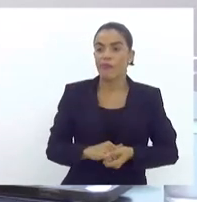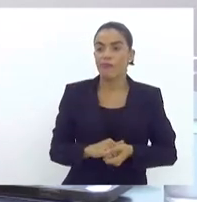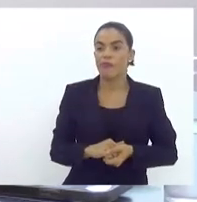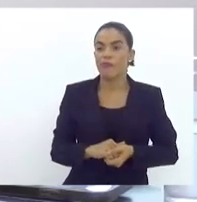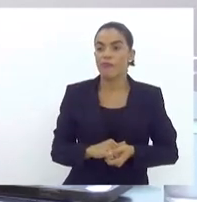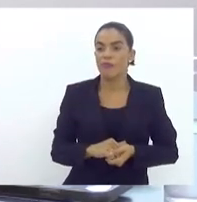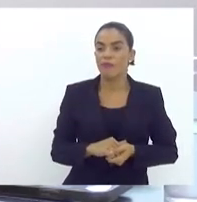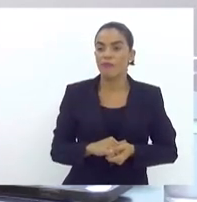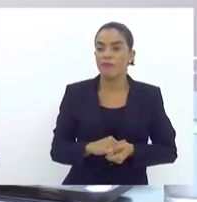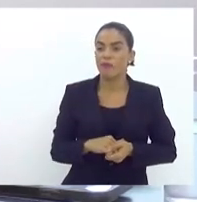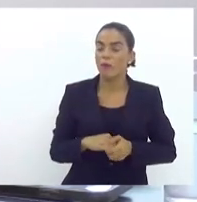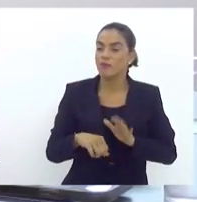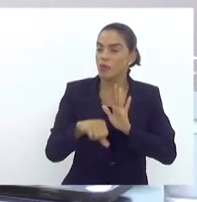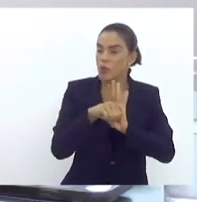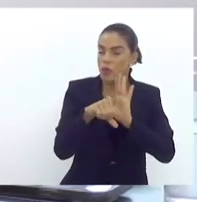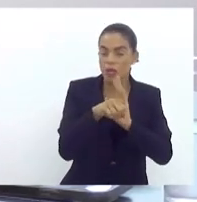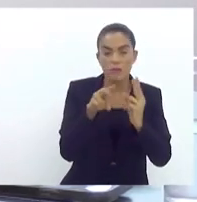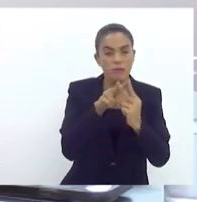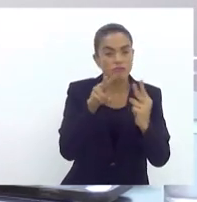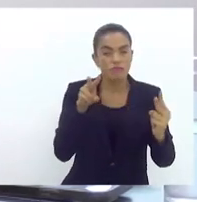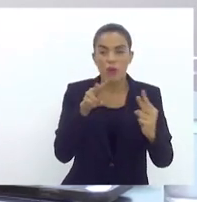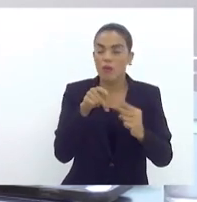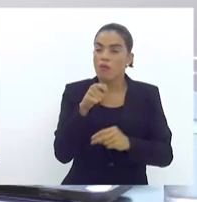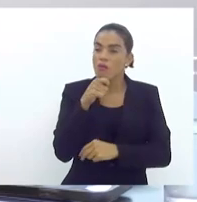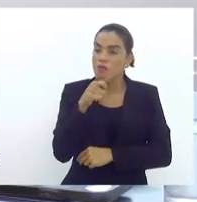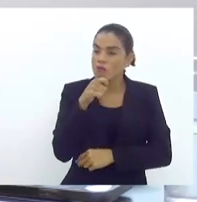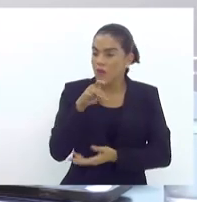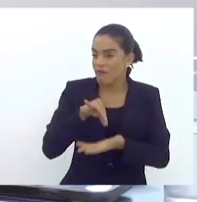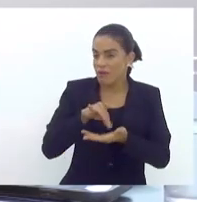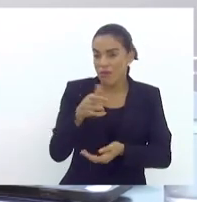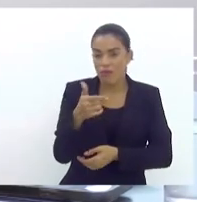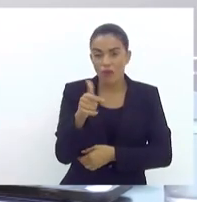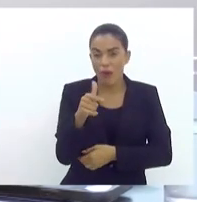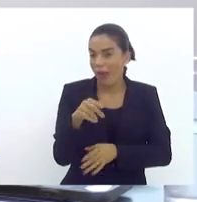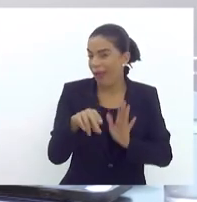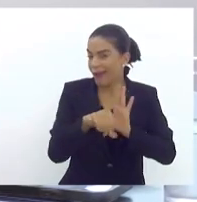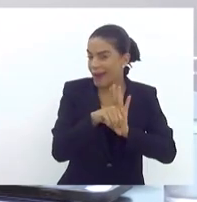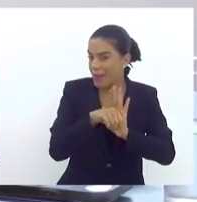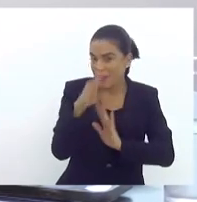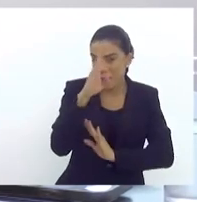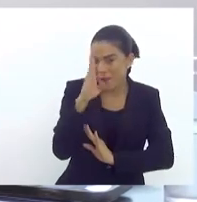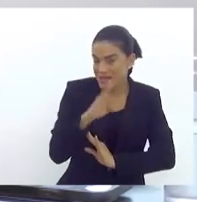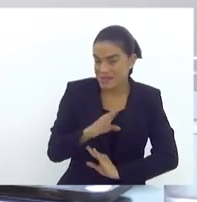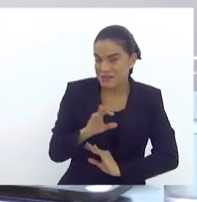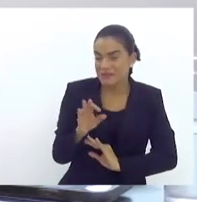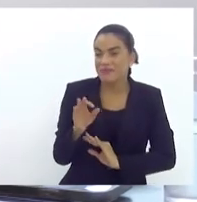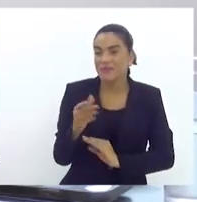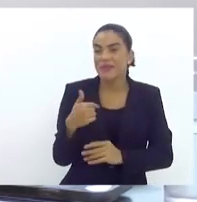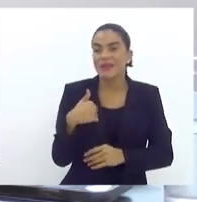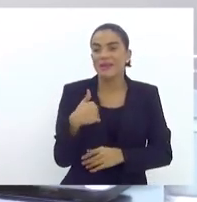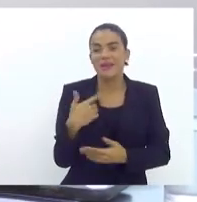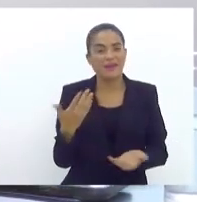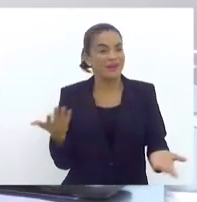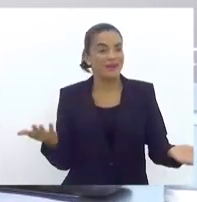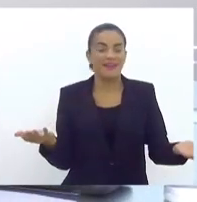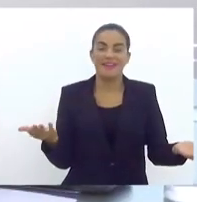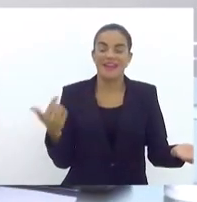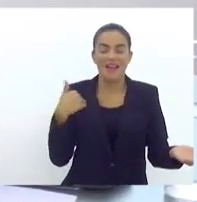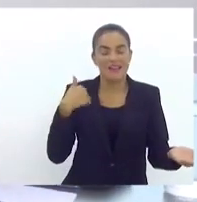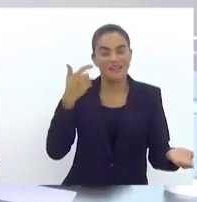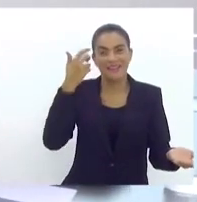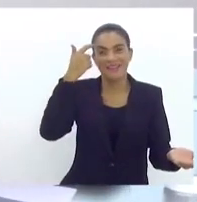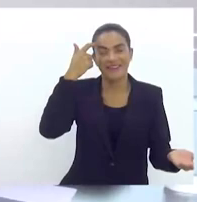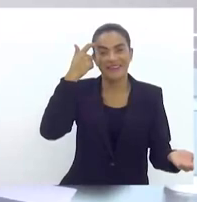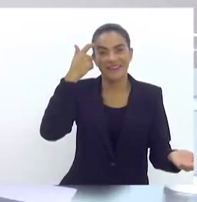que o os crimes digitais ainda na verdade não é crime no nosso país e aí a gente logo me veio